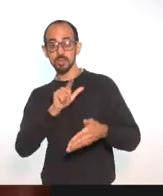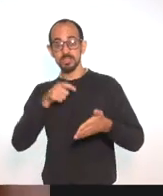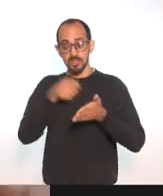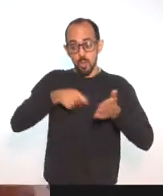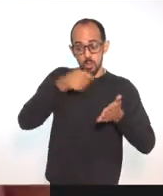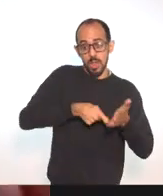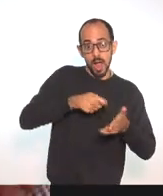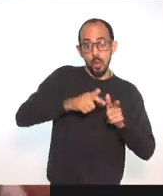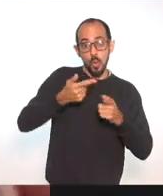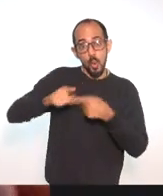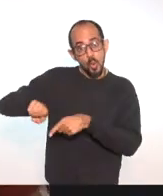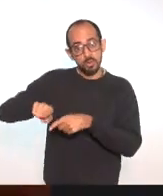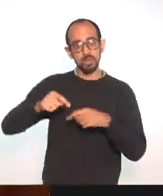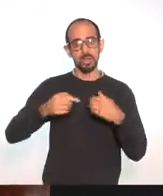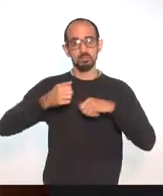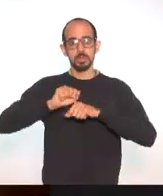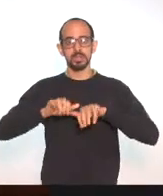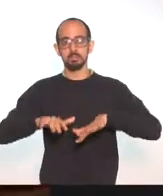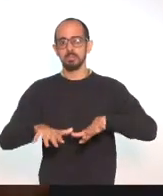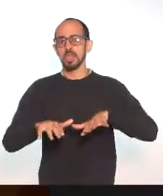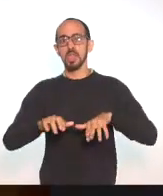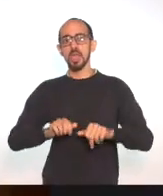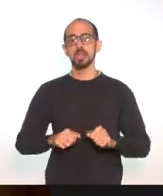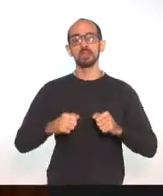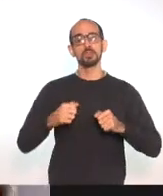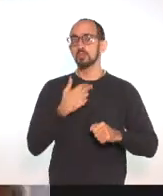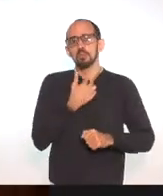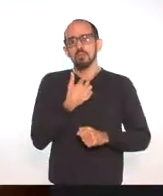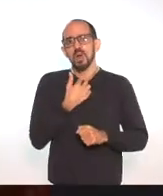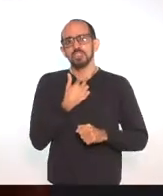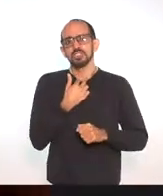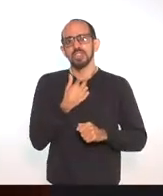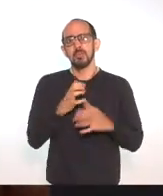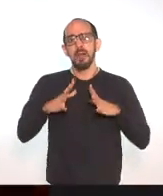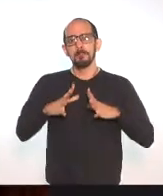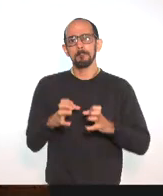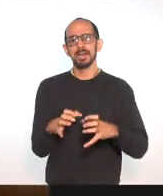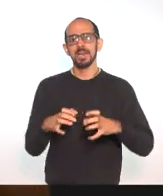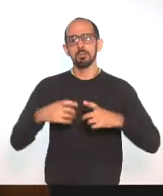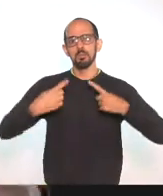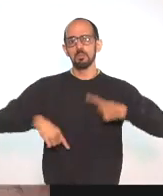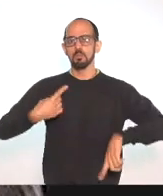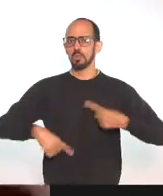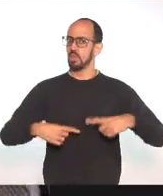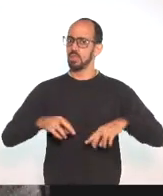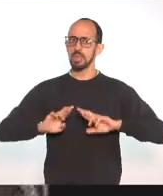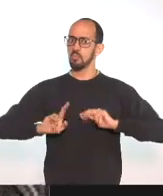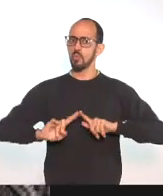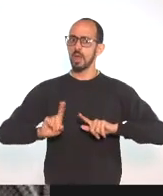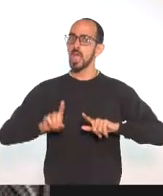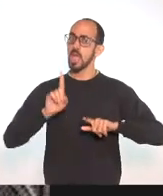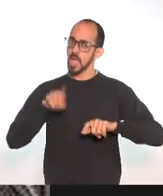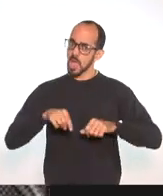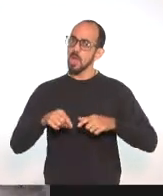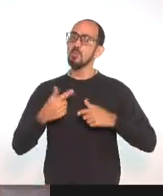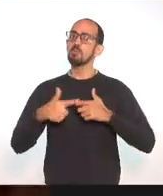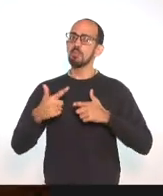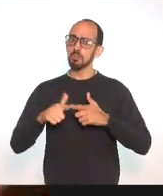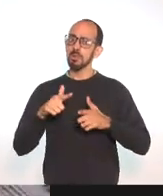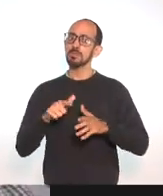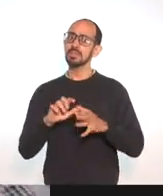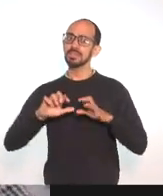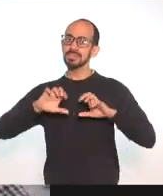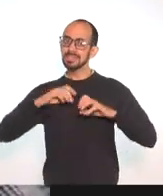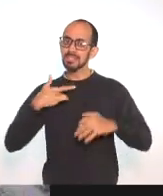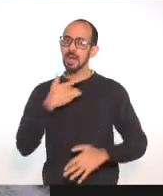não é para ser tratado nesse momento como uma Contenda política ele é um momento para é uma questão de saúde pública de saúde coletiva